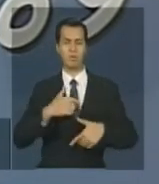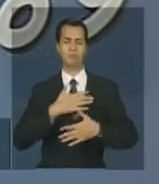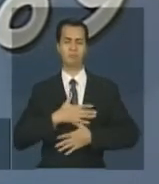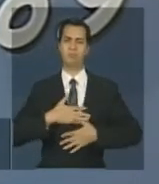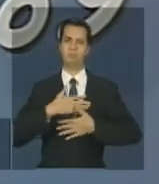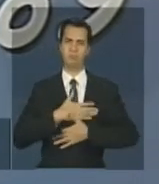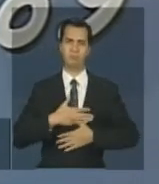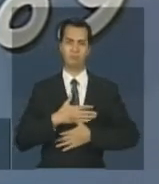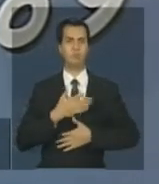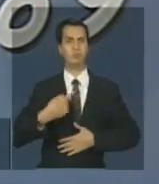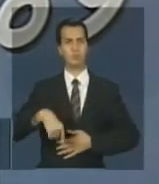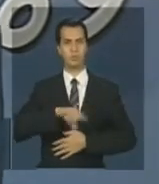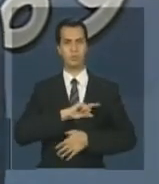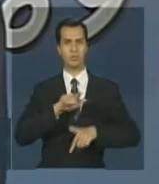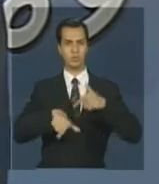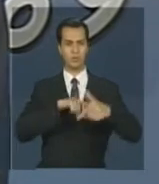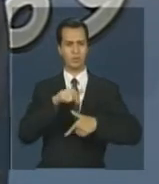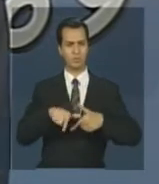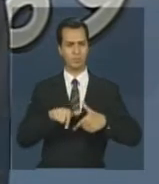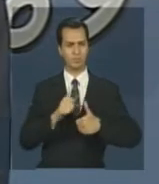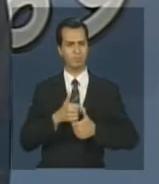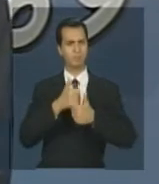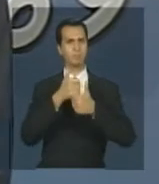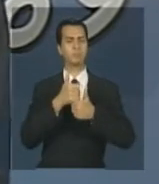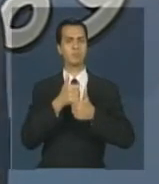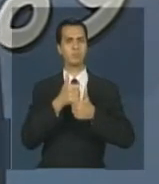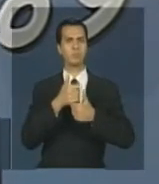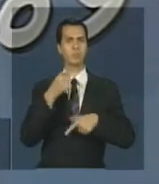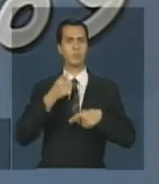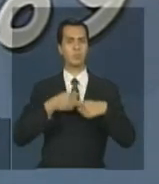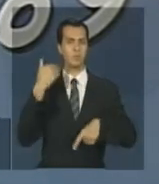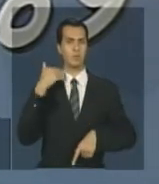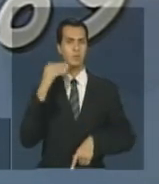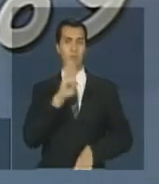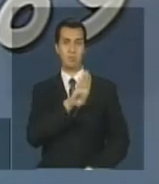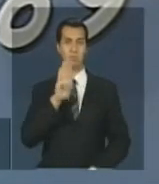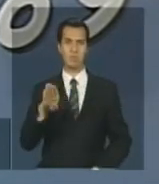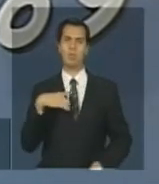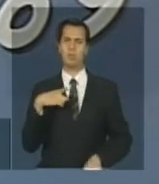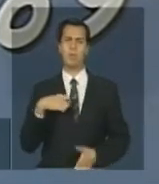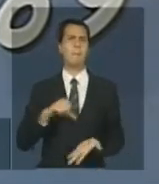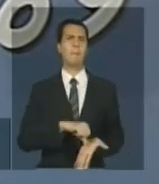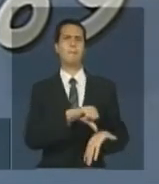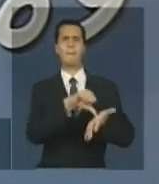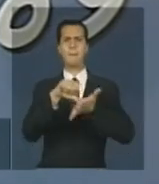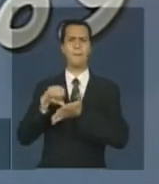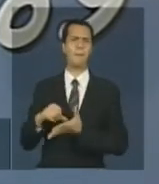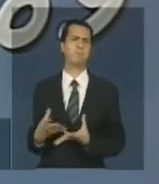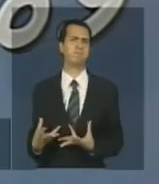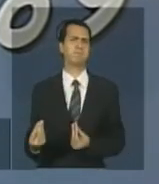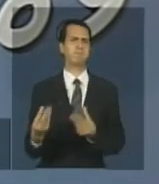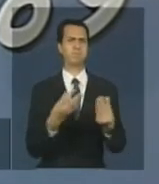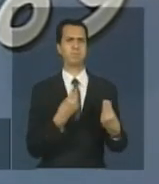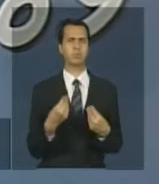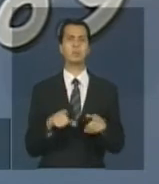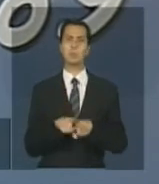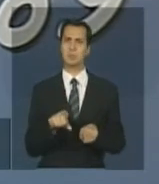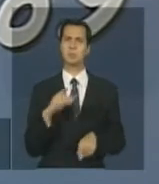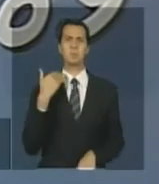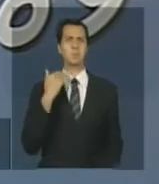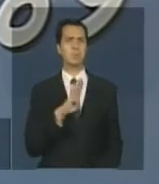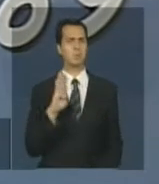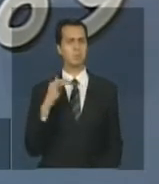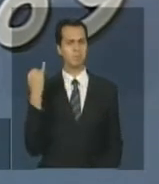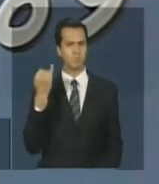ministro de estar à frente de sistema pela sua capilaridade pela sua importância só nos enche de orgulho e